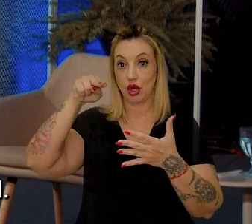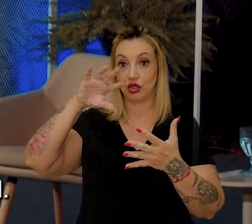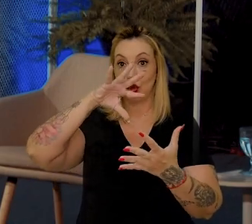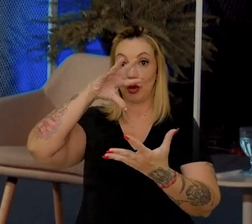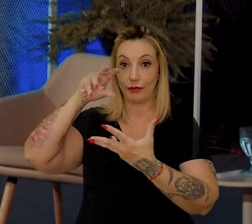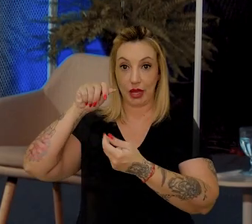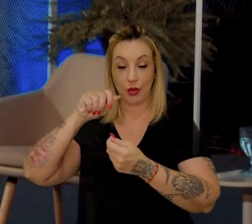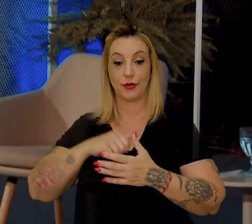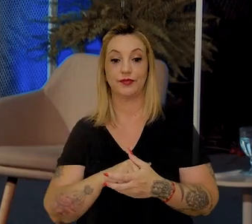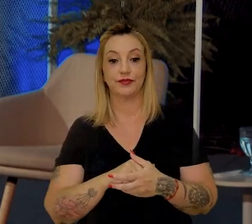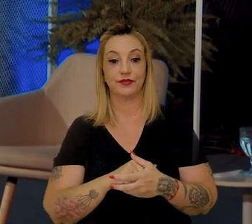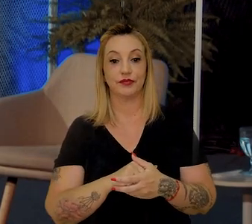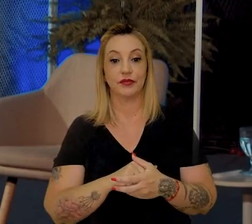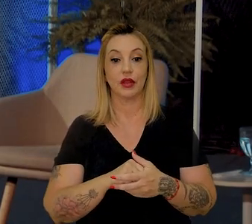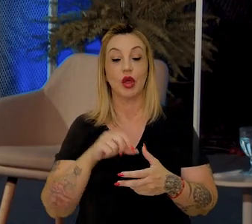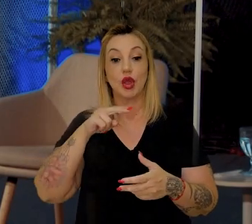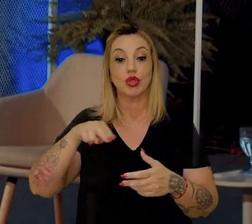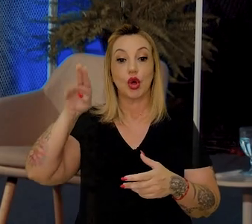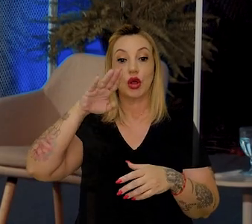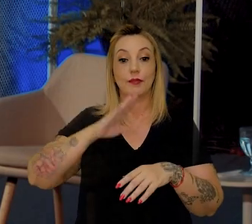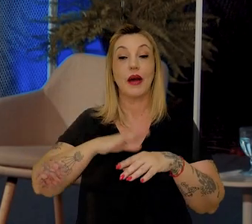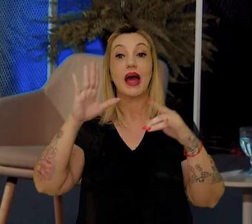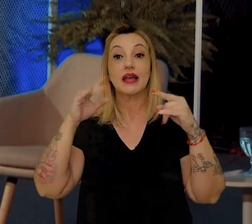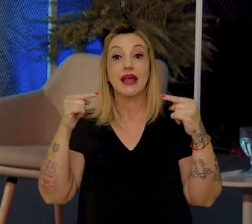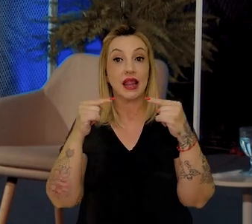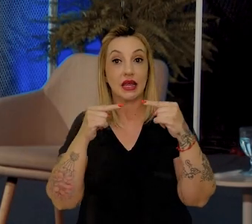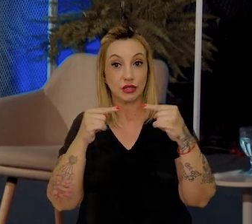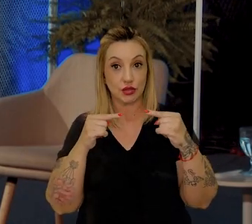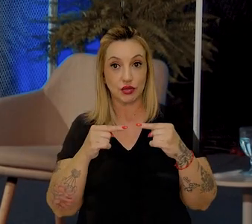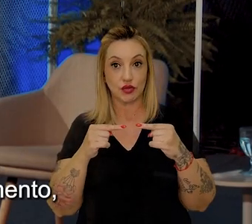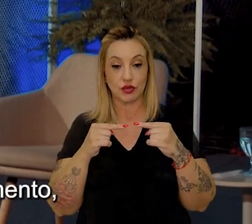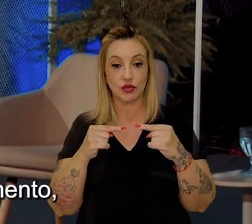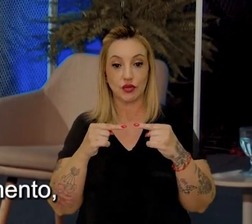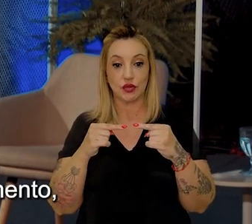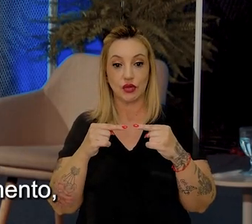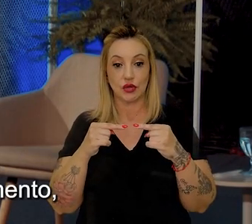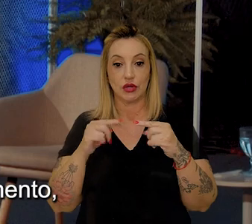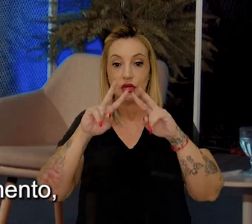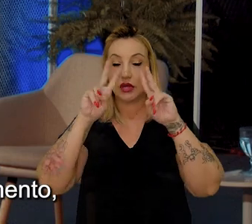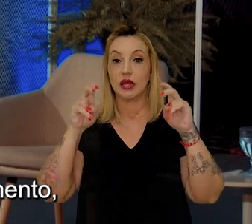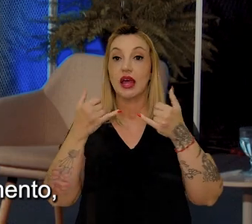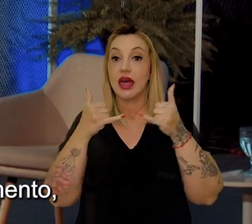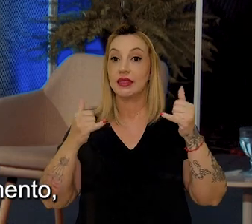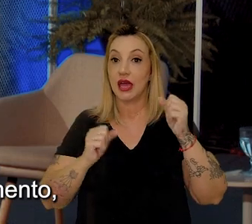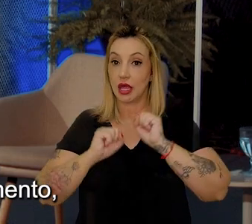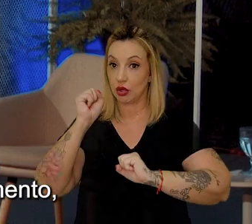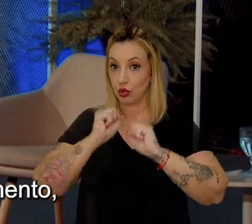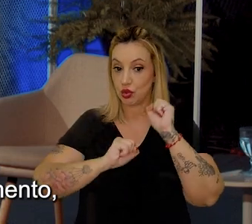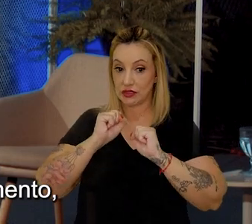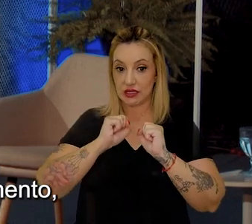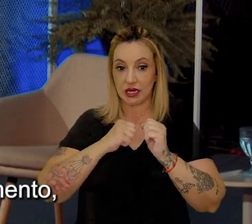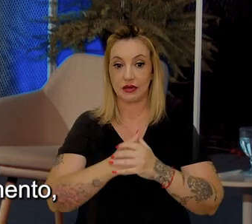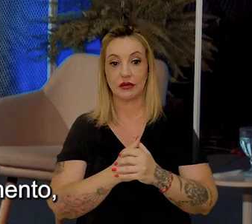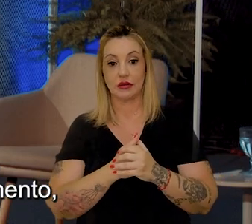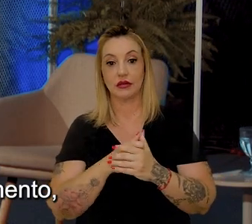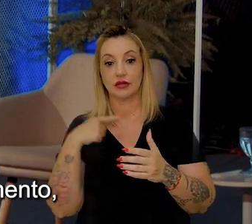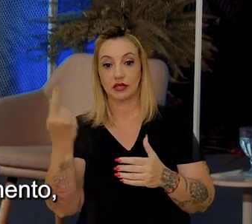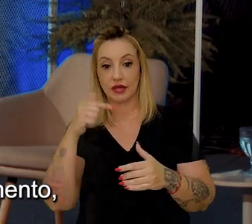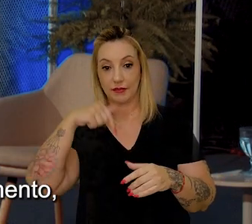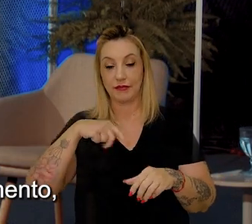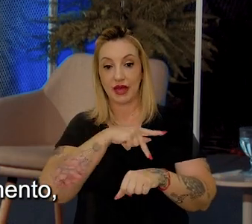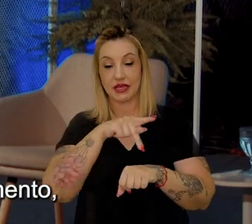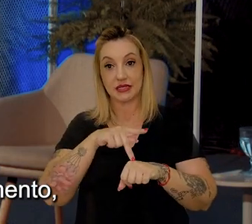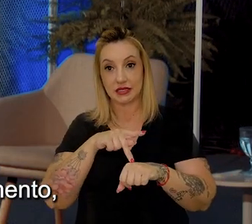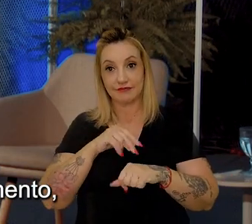norte Global certo que o norte muito mais relacionada aí à questão de energia indústria e nós aqui